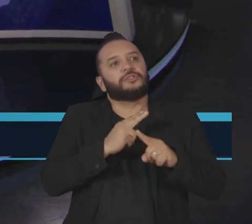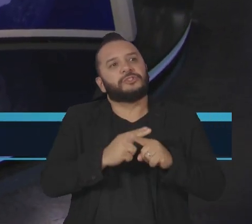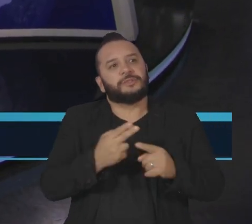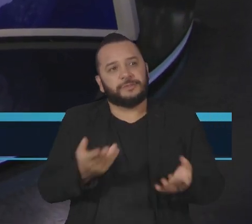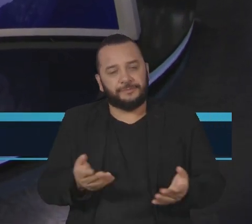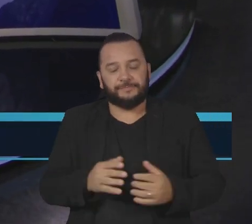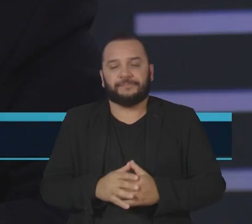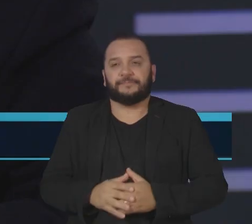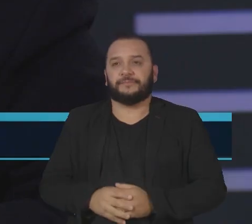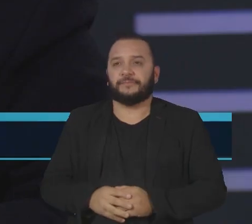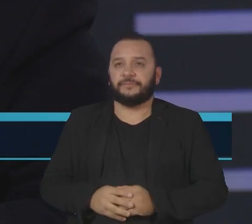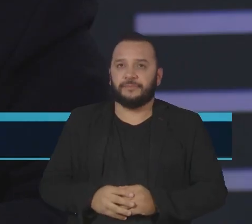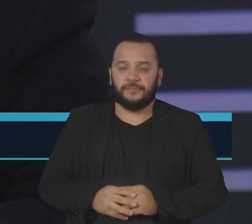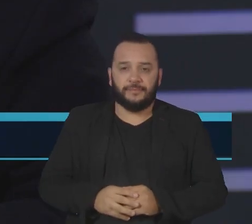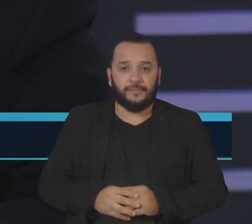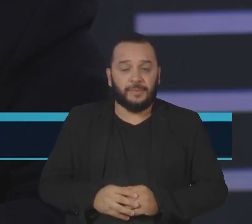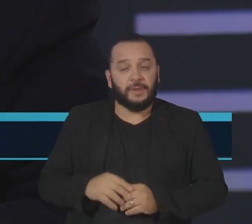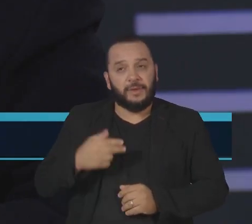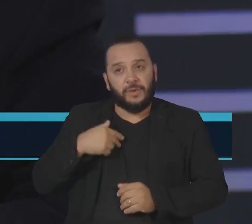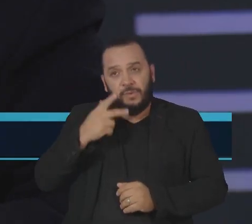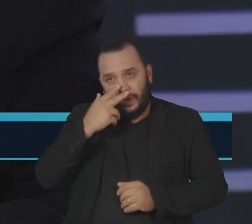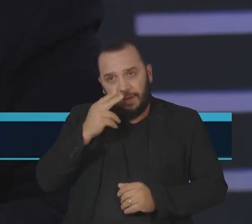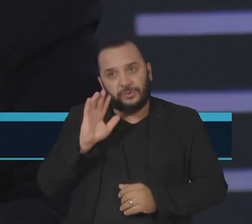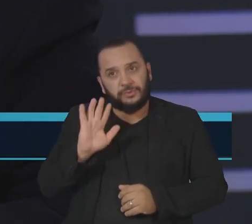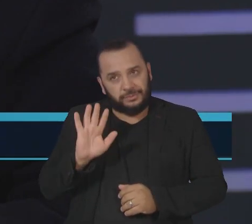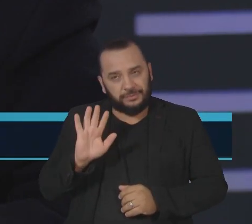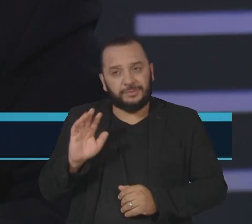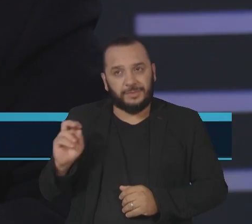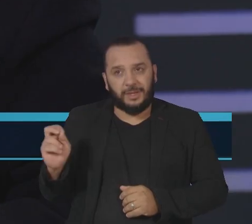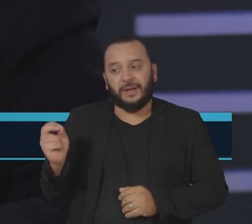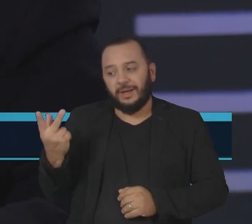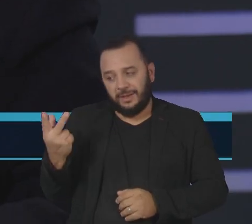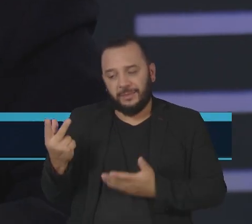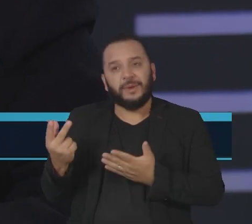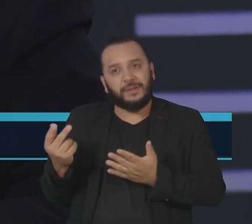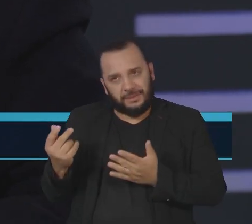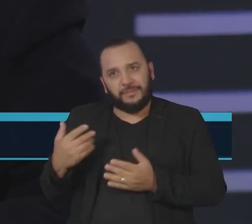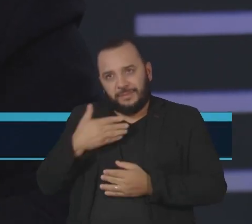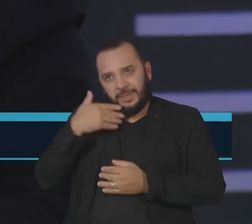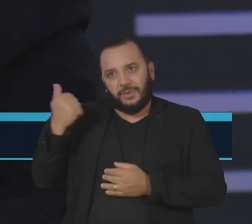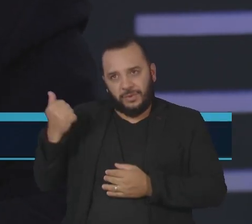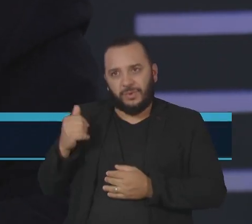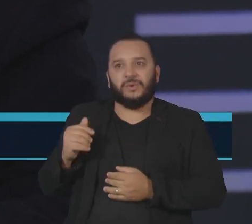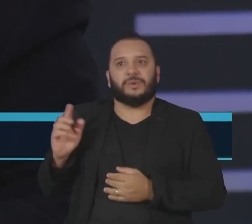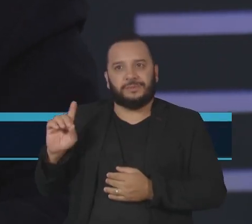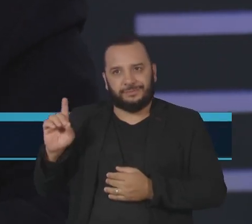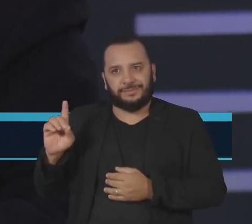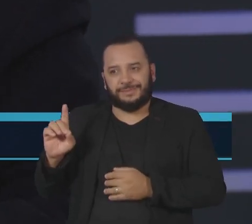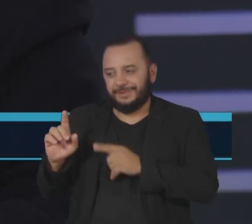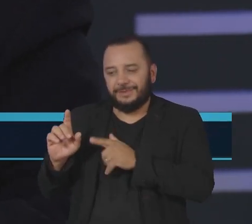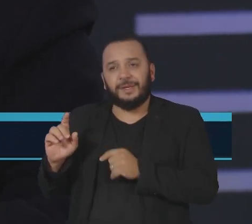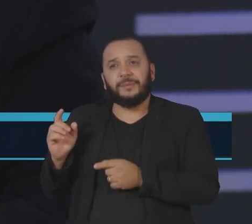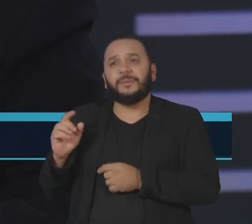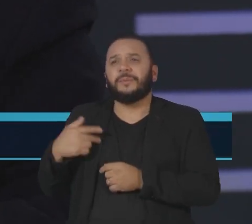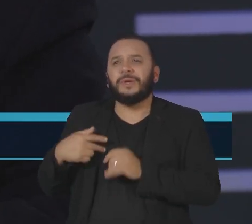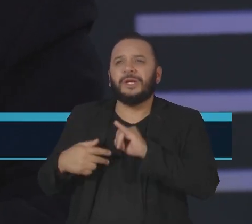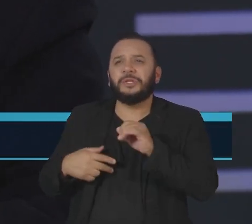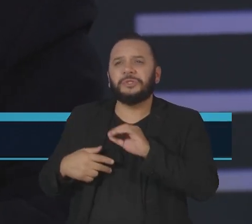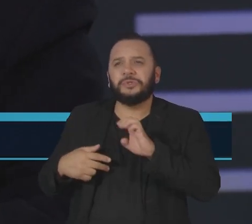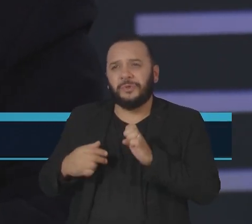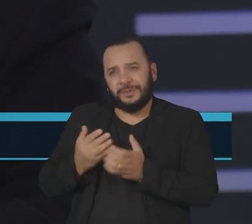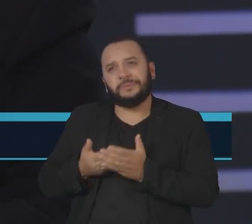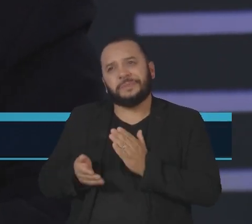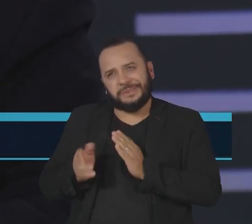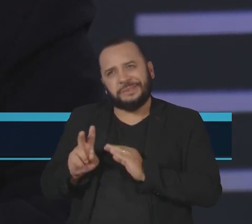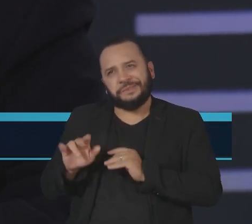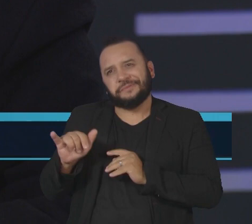acho que, primeiro, a Kamala melhorou muito a posição do Partido Democrata, porque o Biden estava derrotado a priori, né?